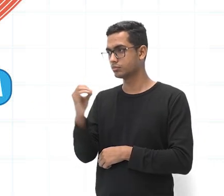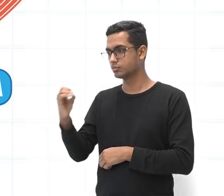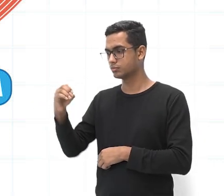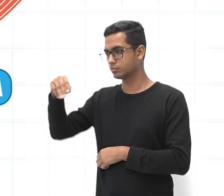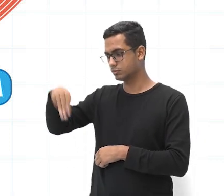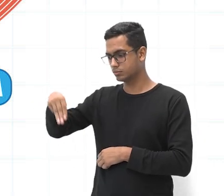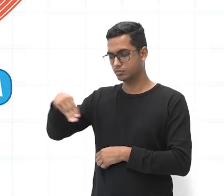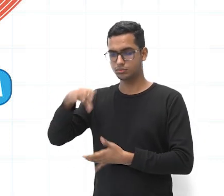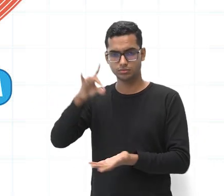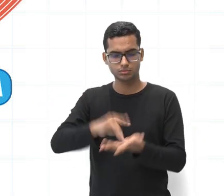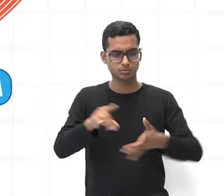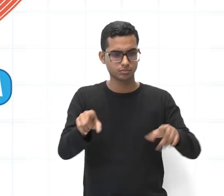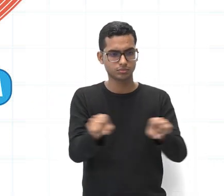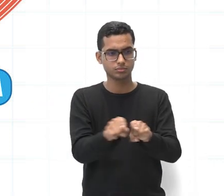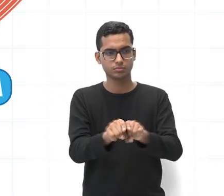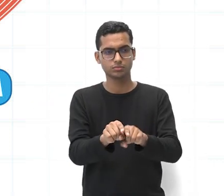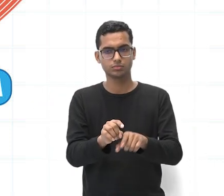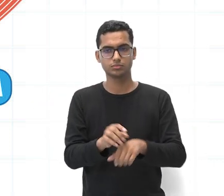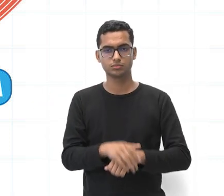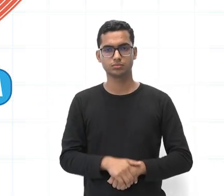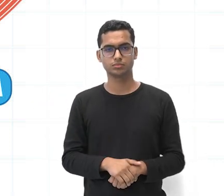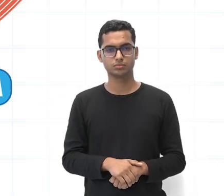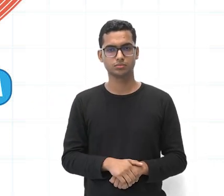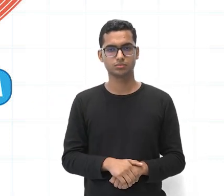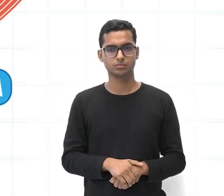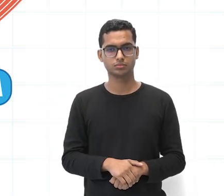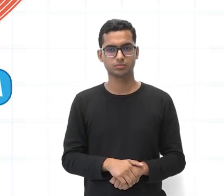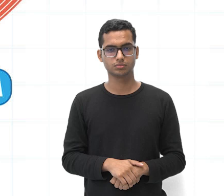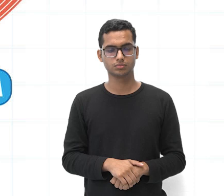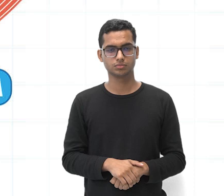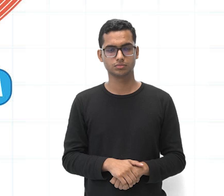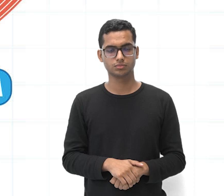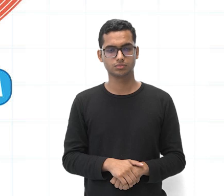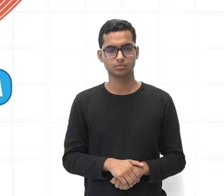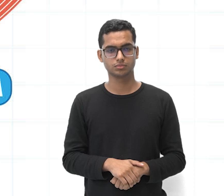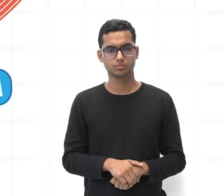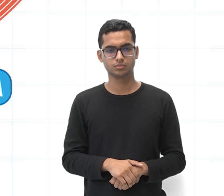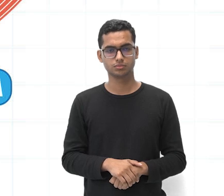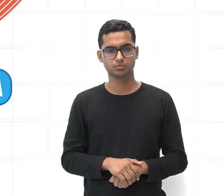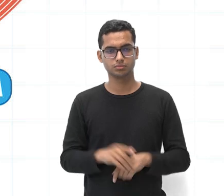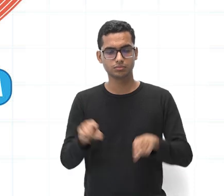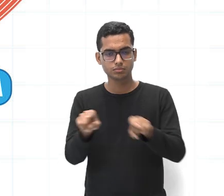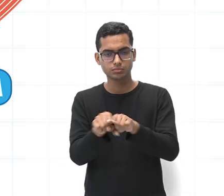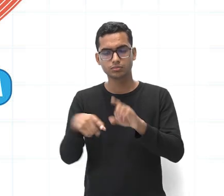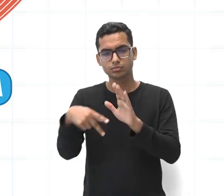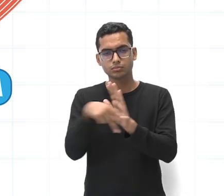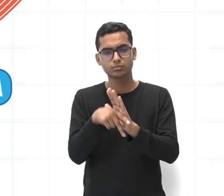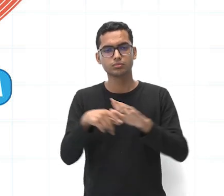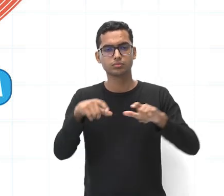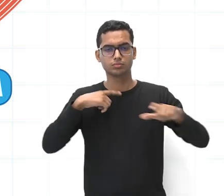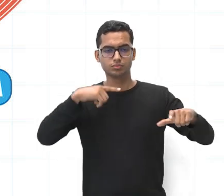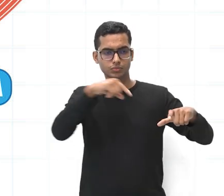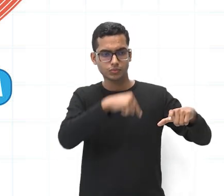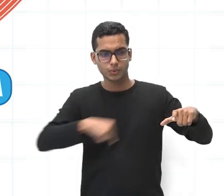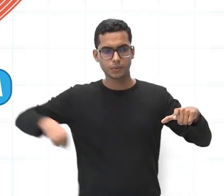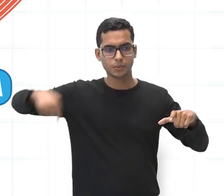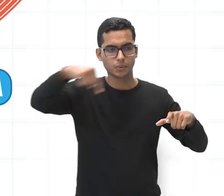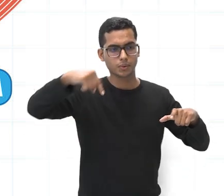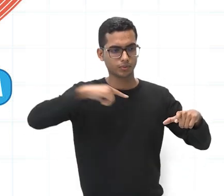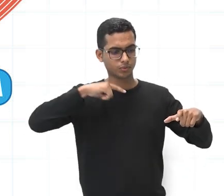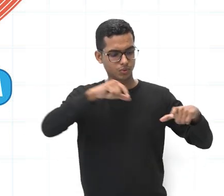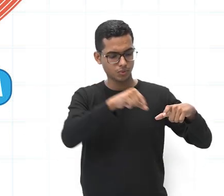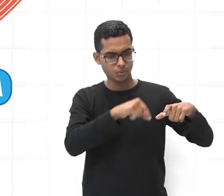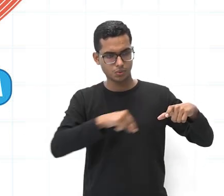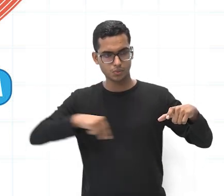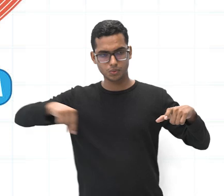de distância, aí, né, o tamanho. A gente vai ter, essa pista vai ser distribuída em 8 raias. Essas